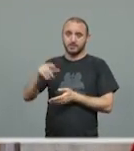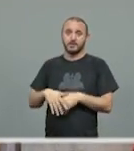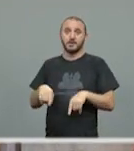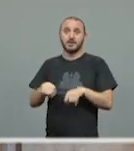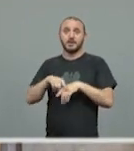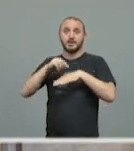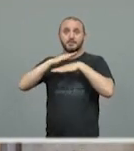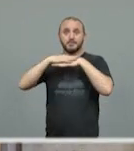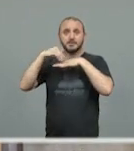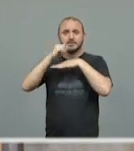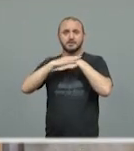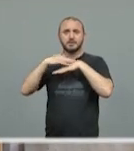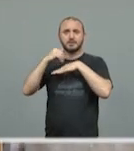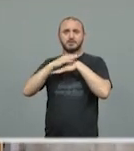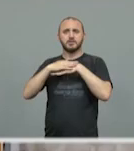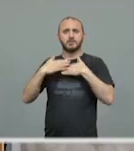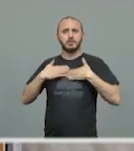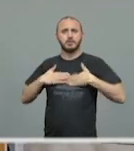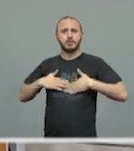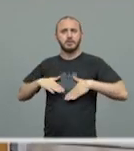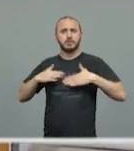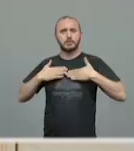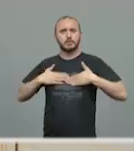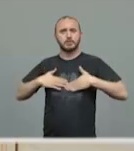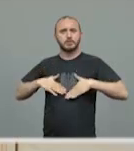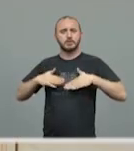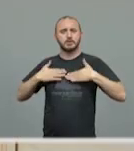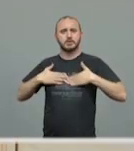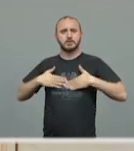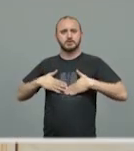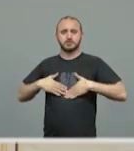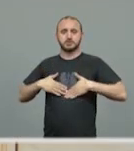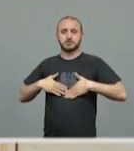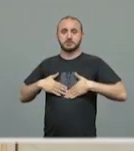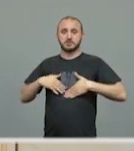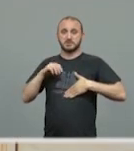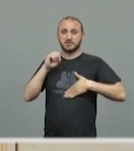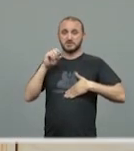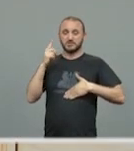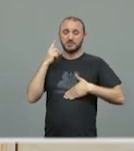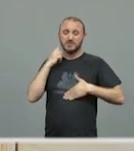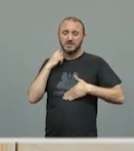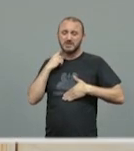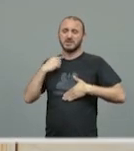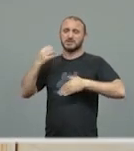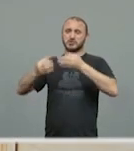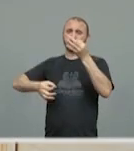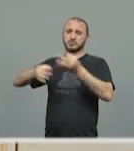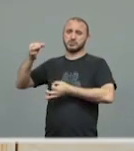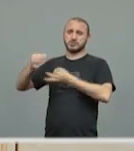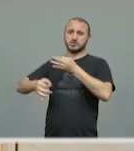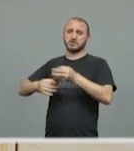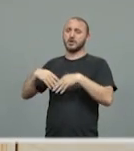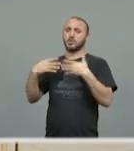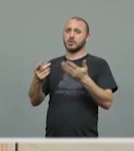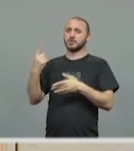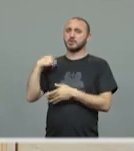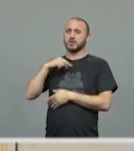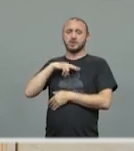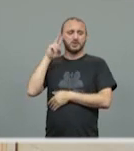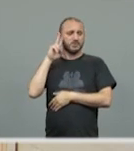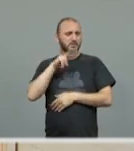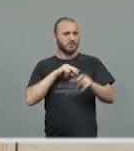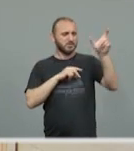Mansidão. Ah, meus irmãos, sede de justiça. Quando você olha uma pessoa